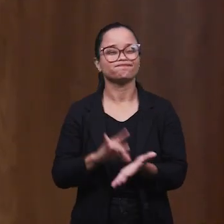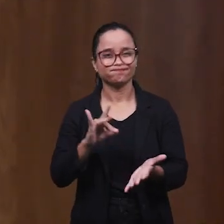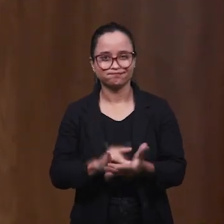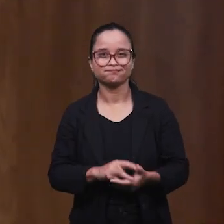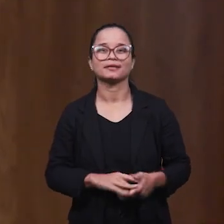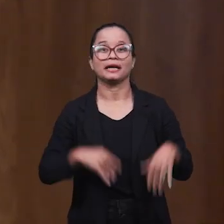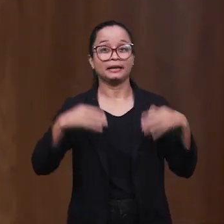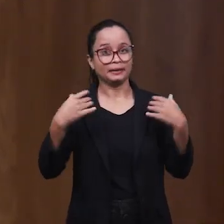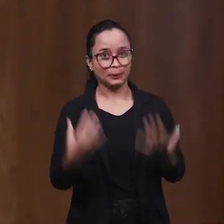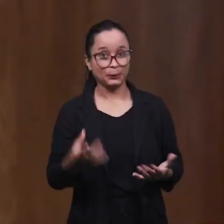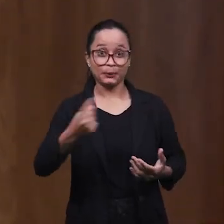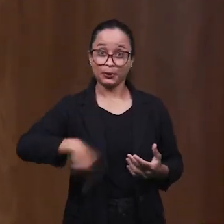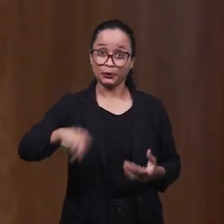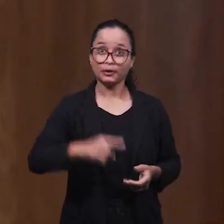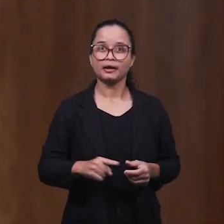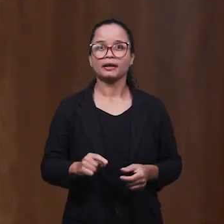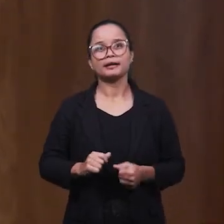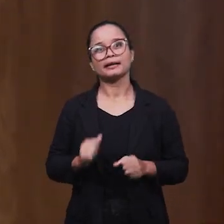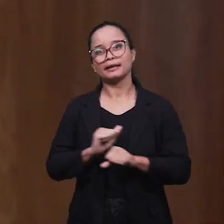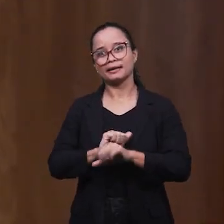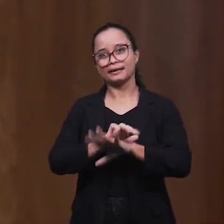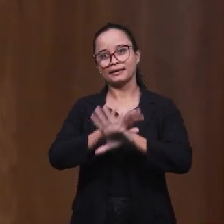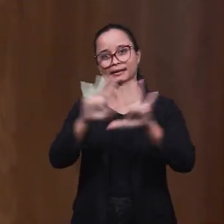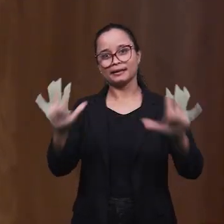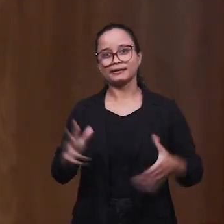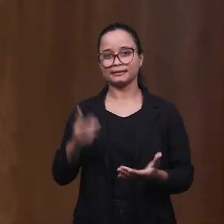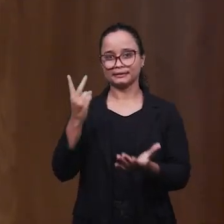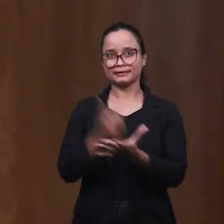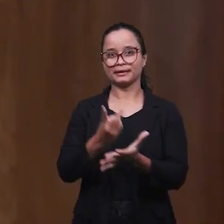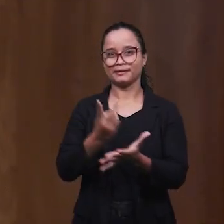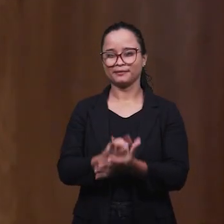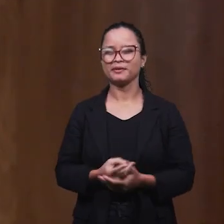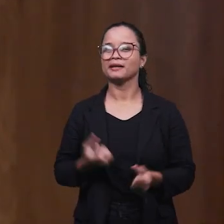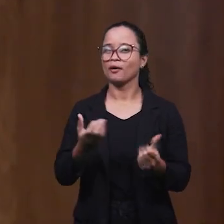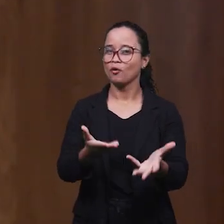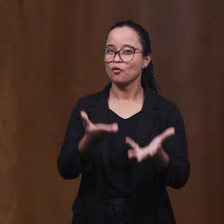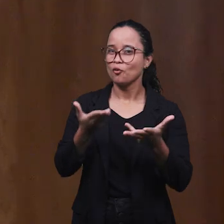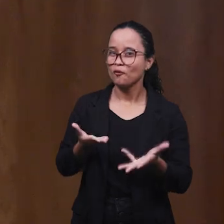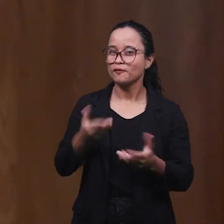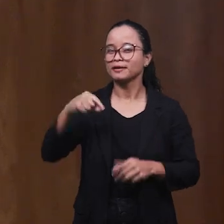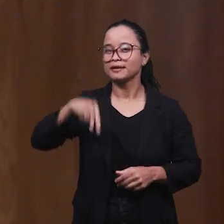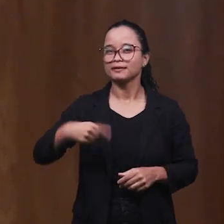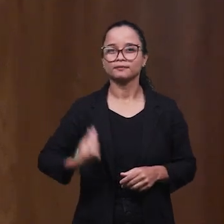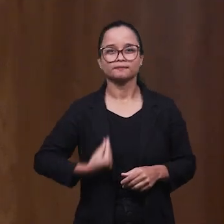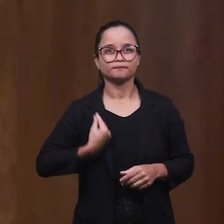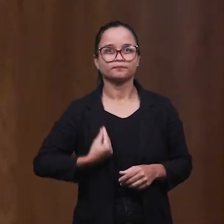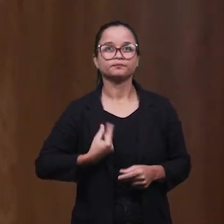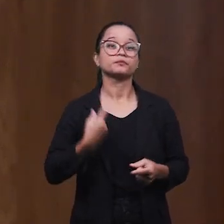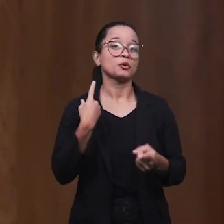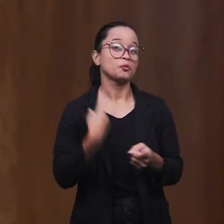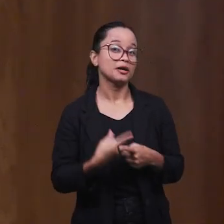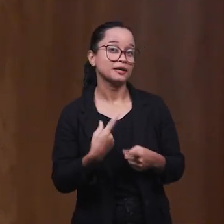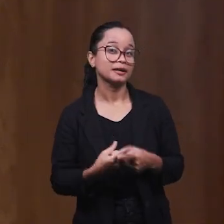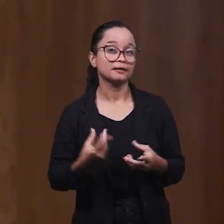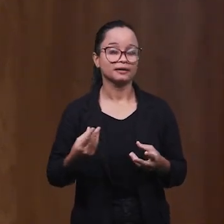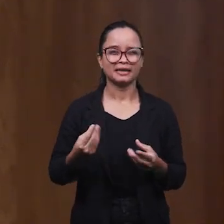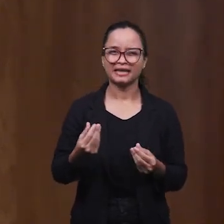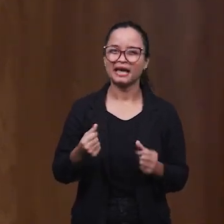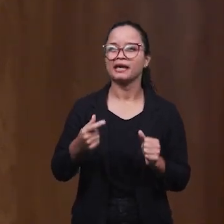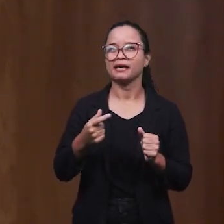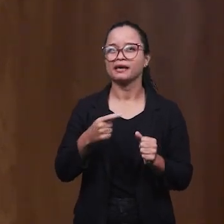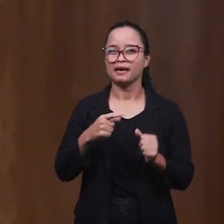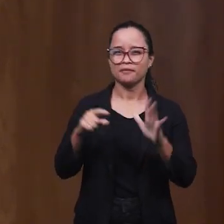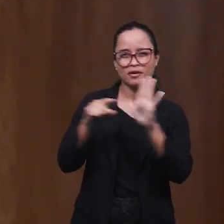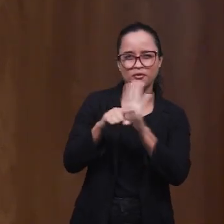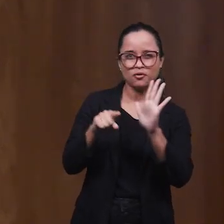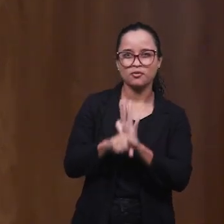E lógico, sempre quando trazemos sempre convidados aqui, é porque há